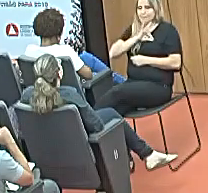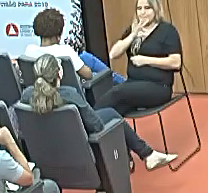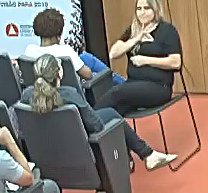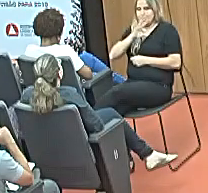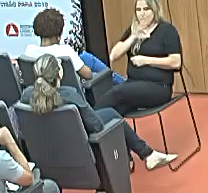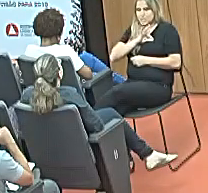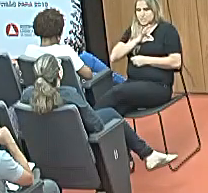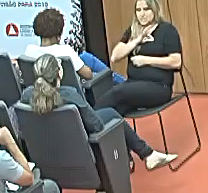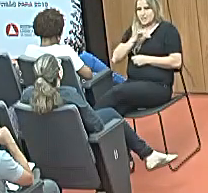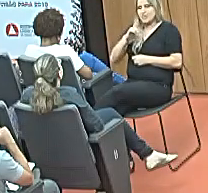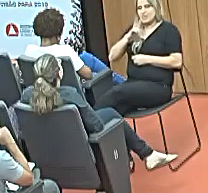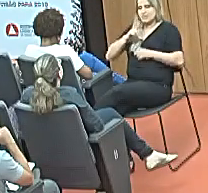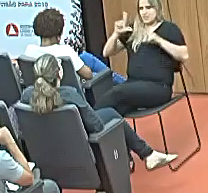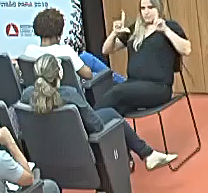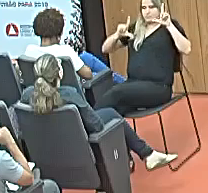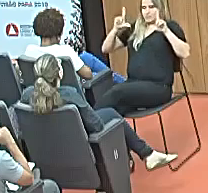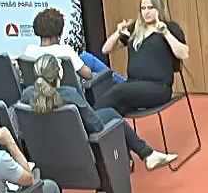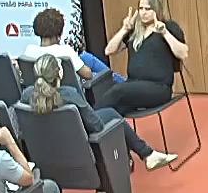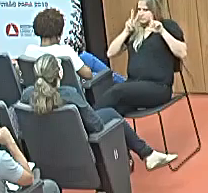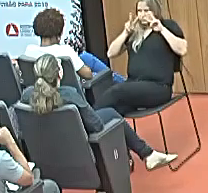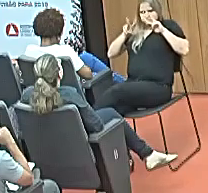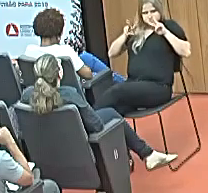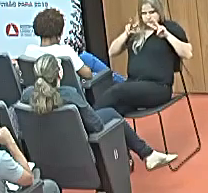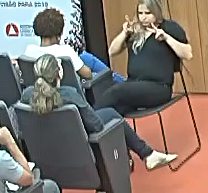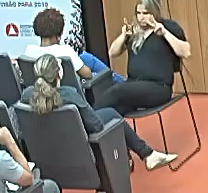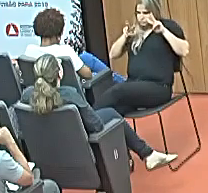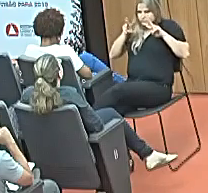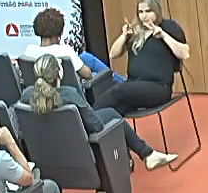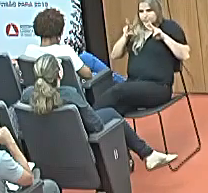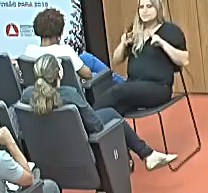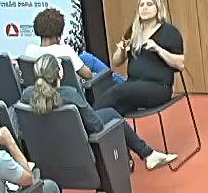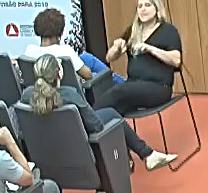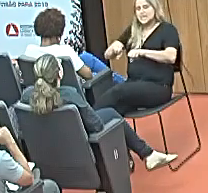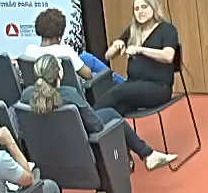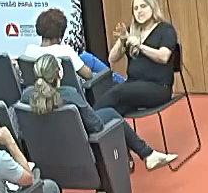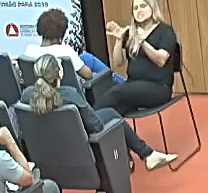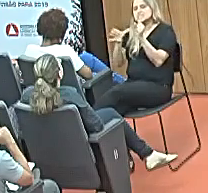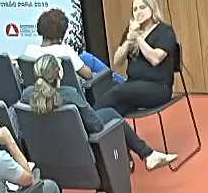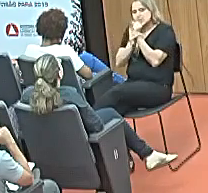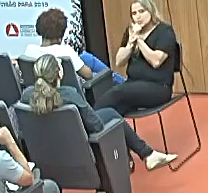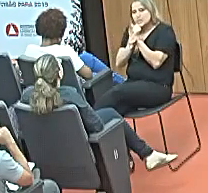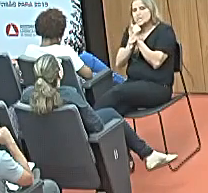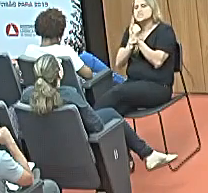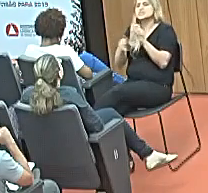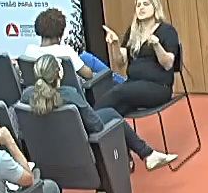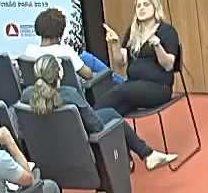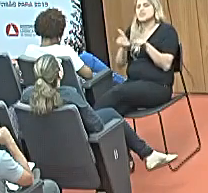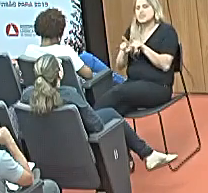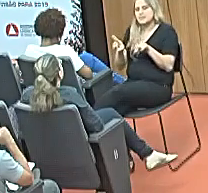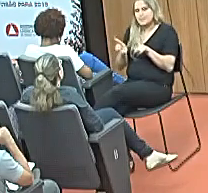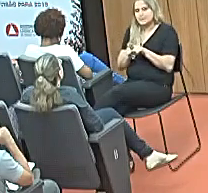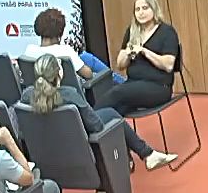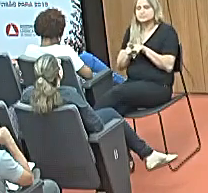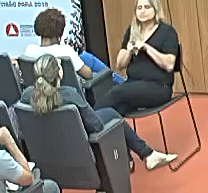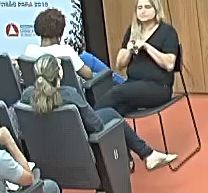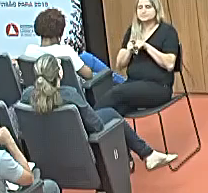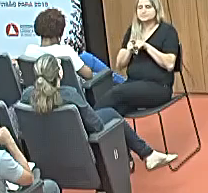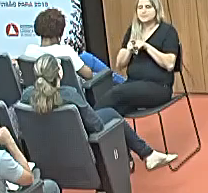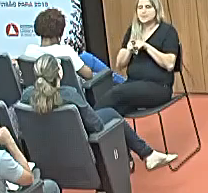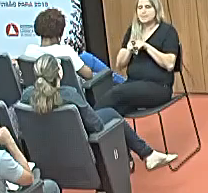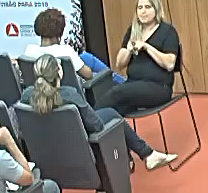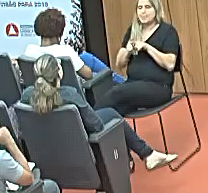pública nós estamos falando de segurança para o usuário metropolitana do transporte público extremamente importante essa proposta é